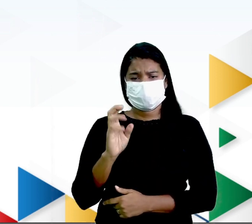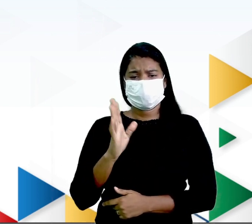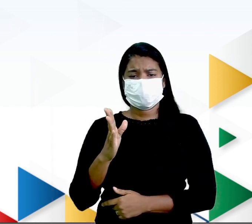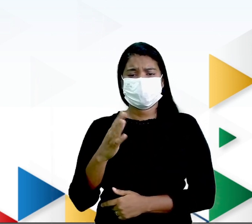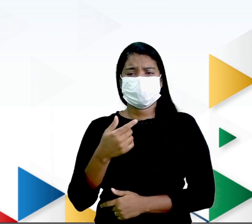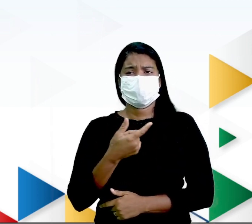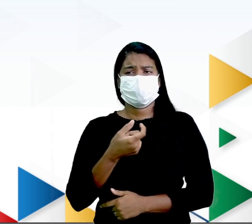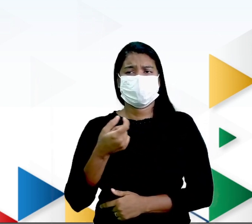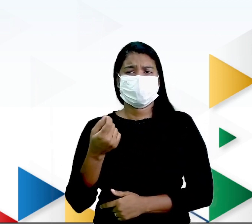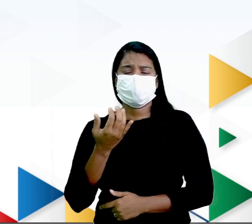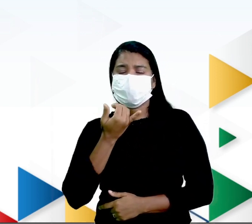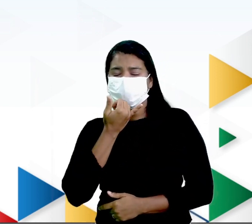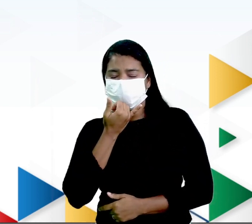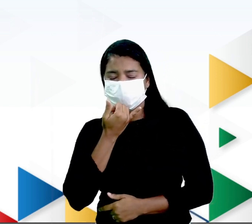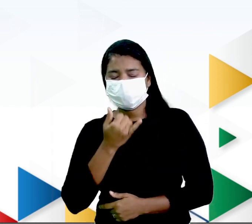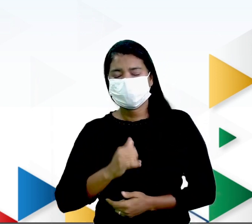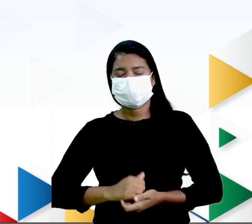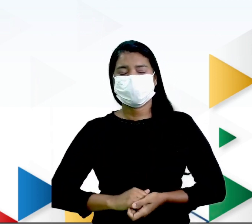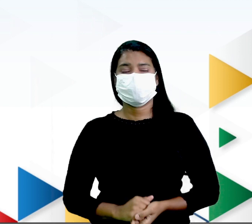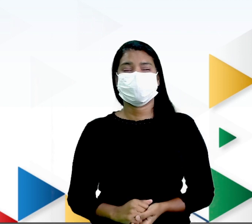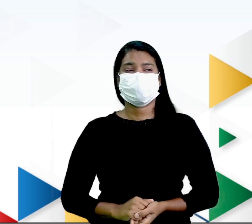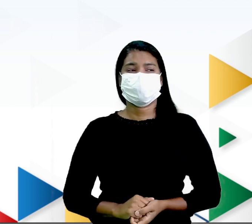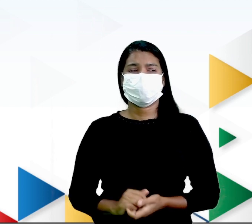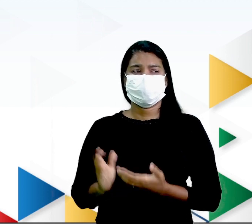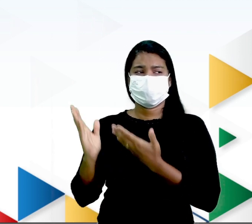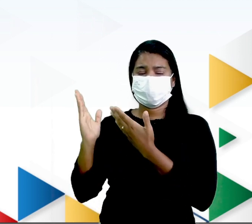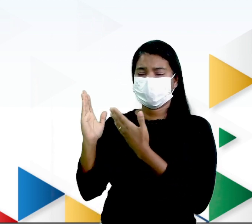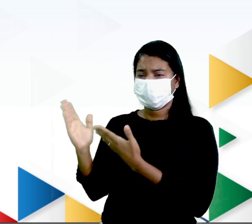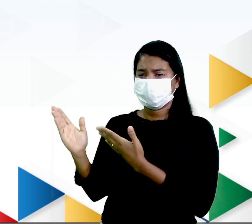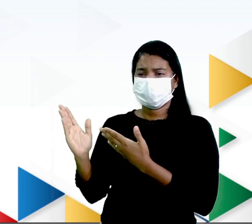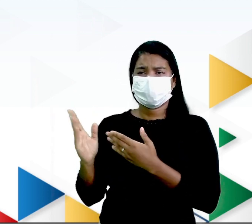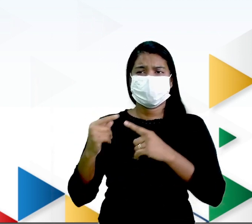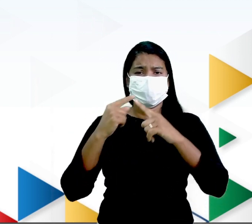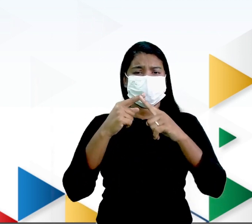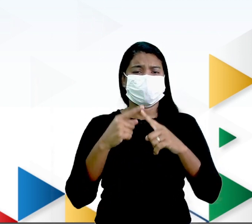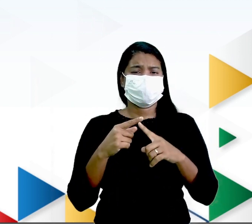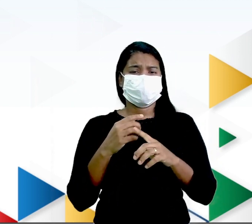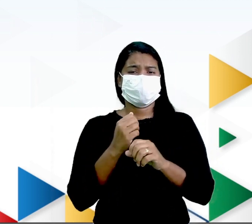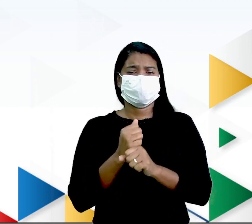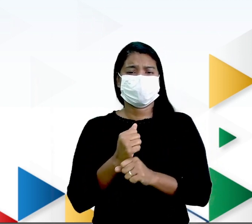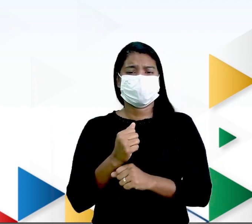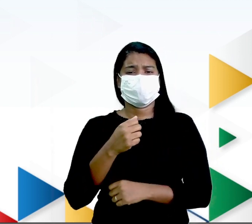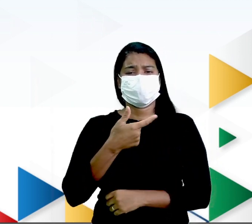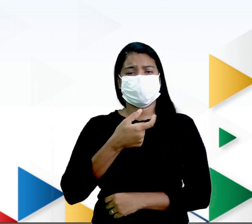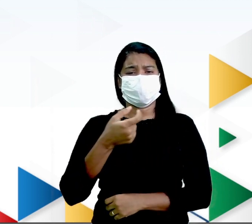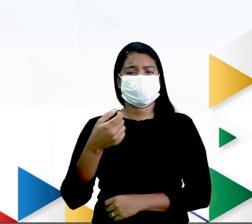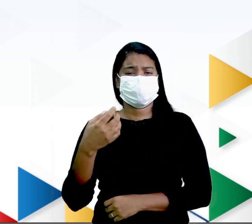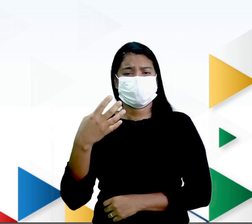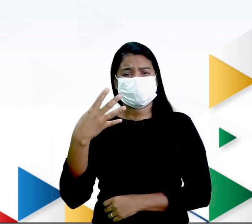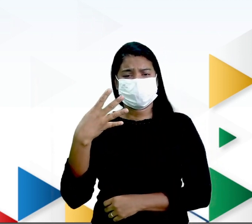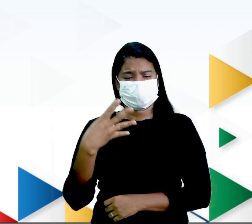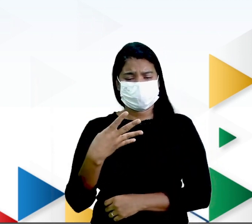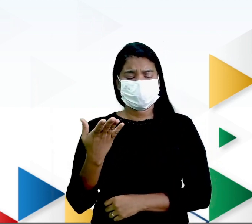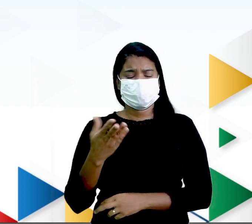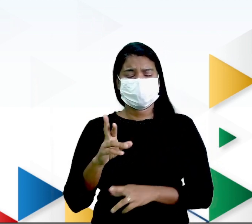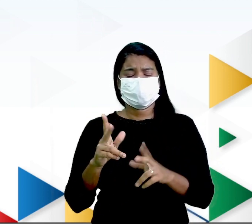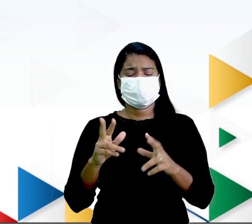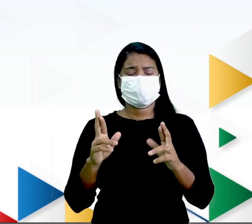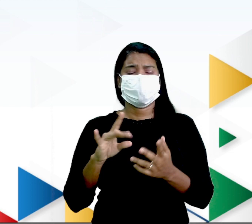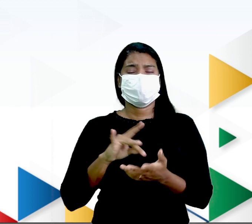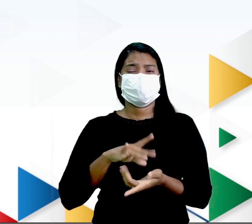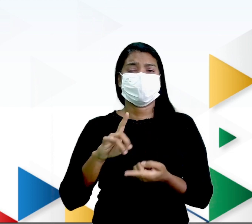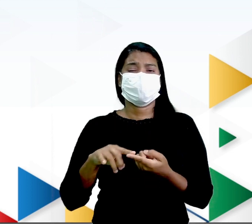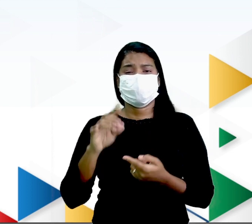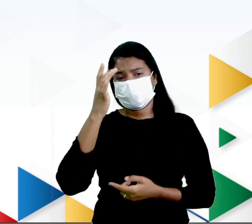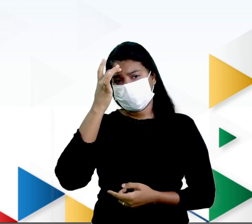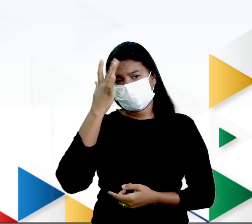200, perdão, né? Eu disse 250, 200. E eu vou multiplicar esses 200 por 4, tá bom? Viu como agora eu fiz diferente? Ó, foi